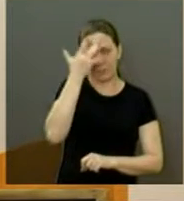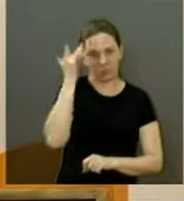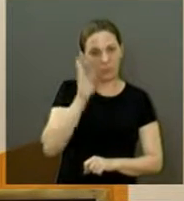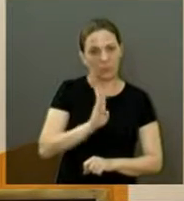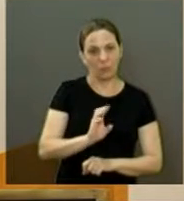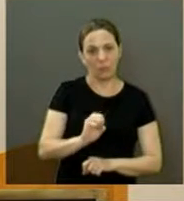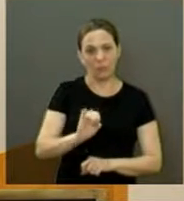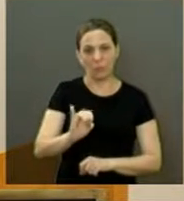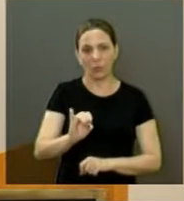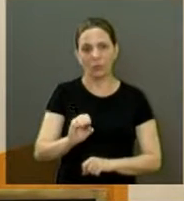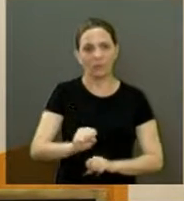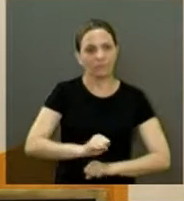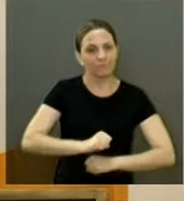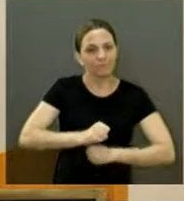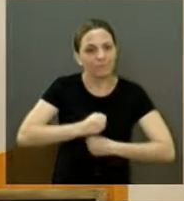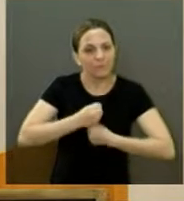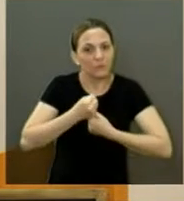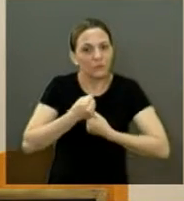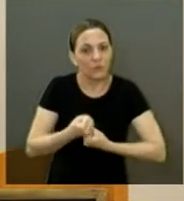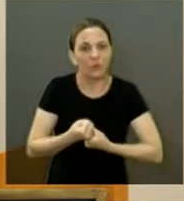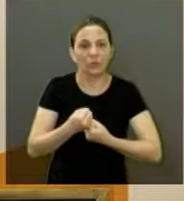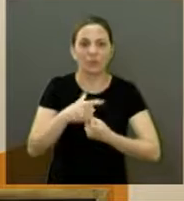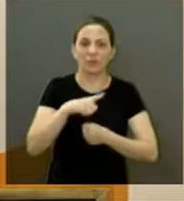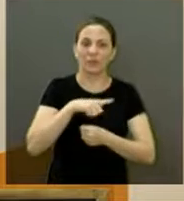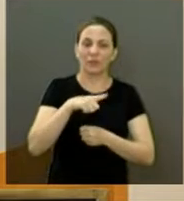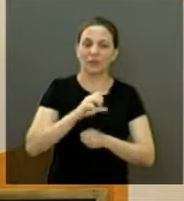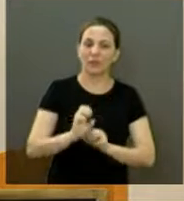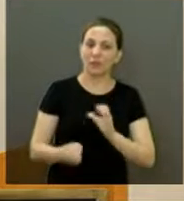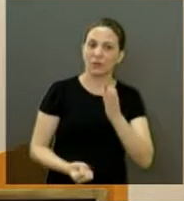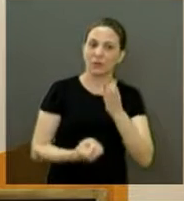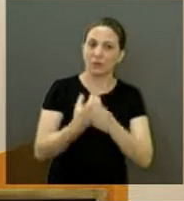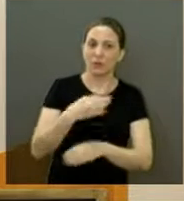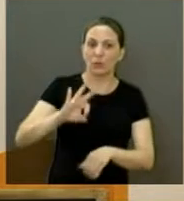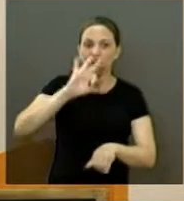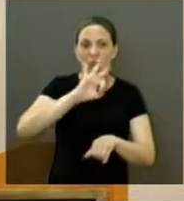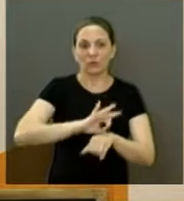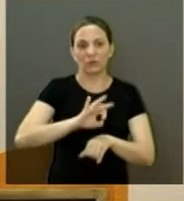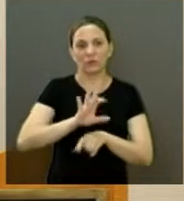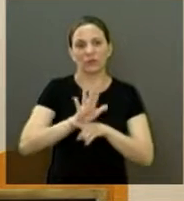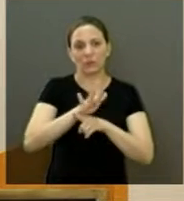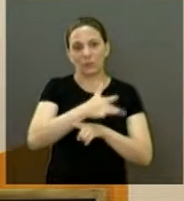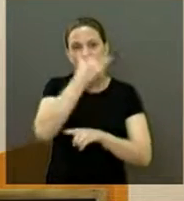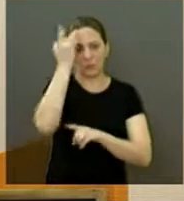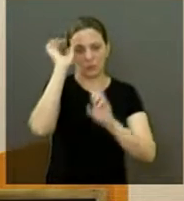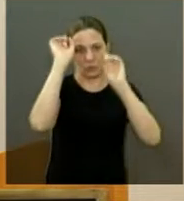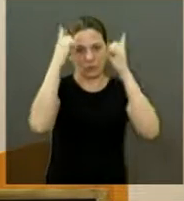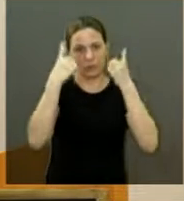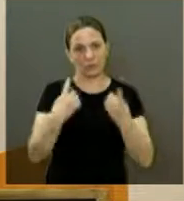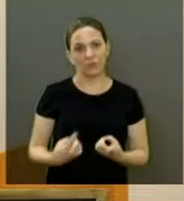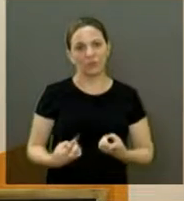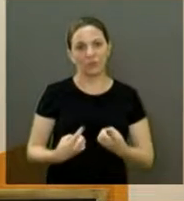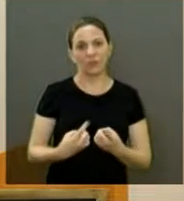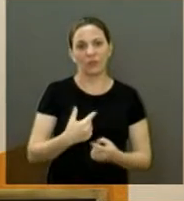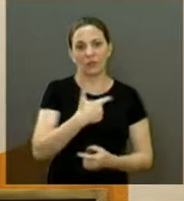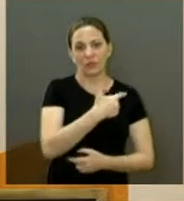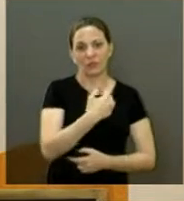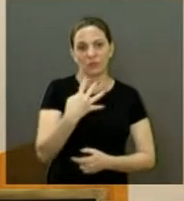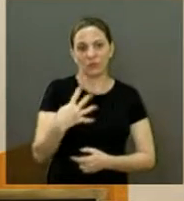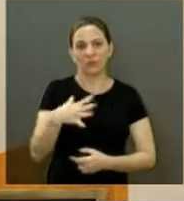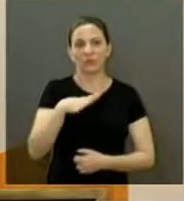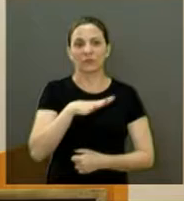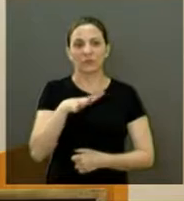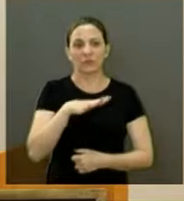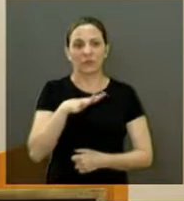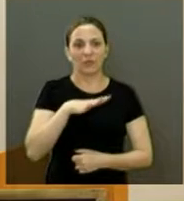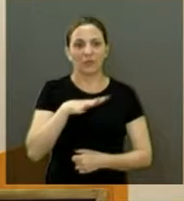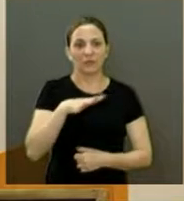se esforçaram imensamente para que isso acontecesse e graças a deus hoje estamos atendendo ao 24 cidades aí